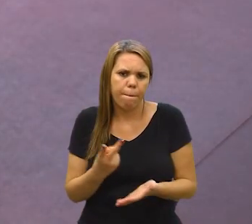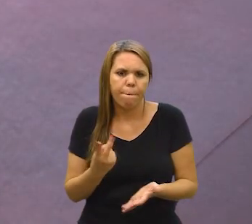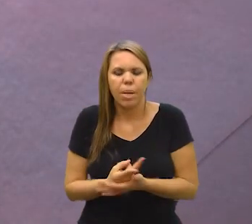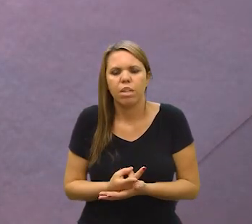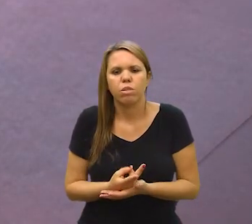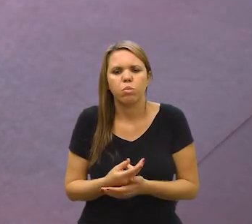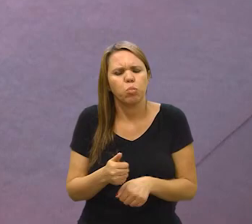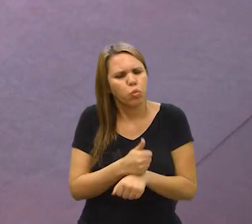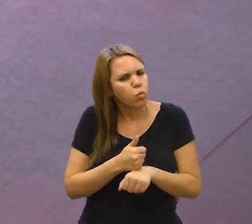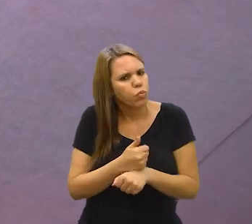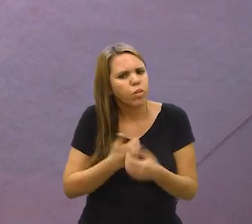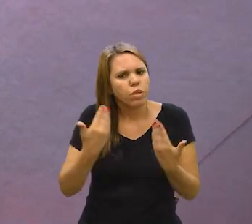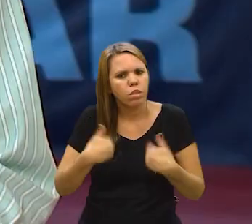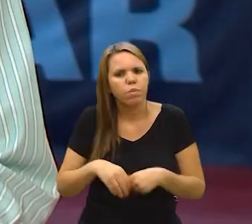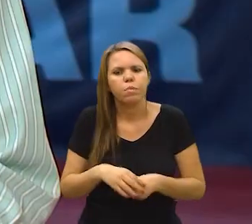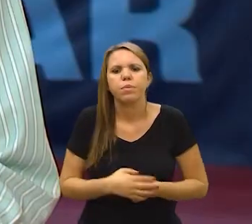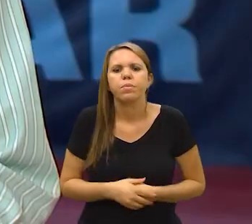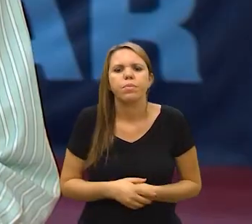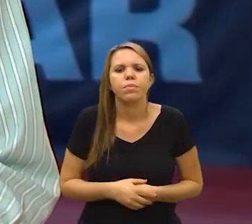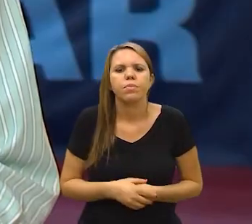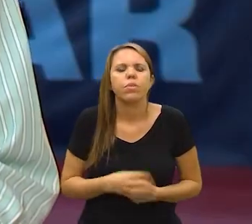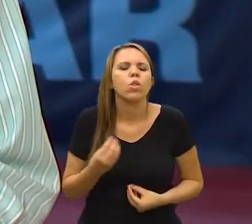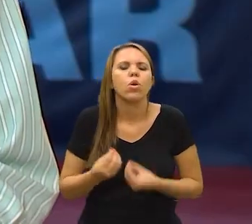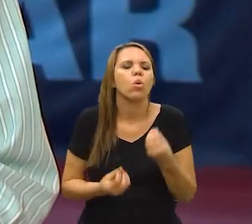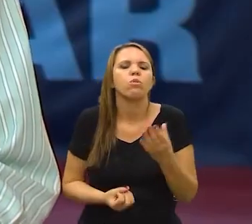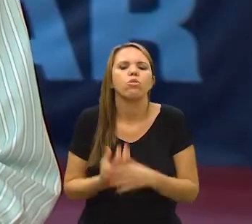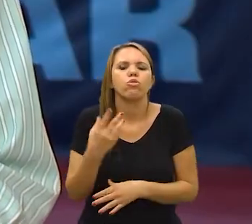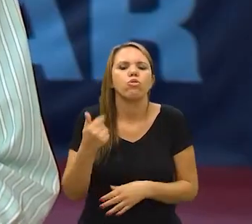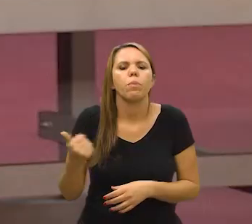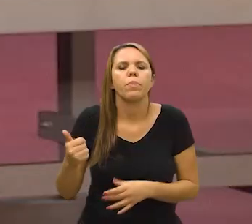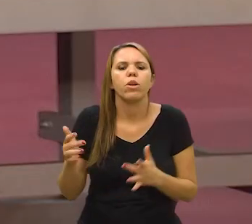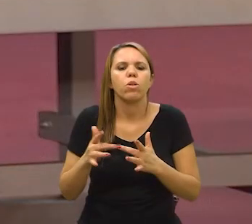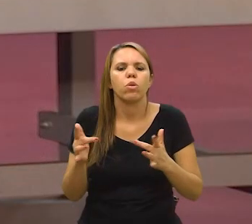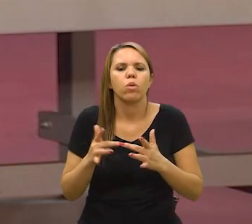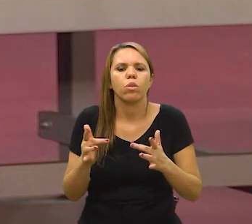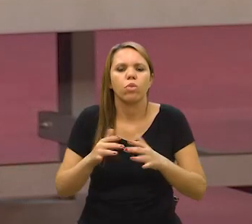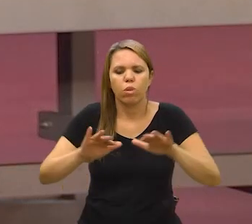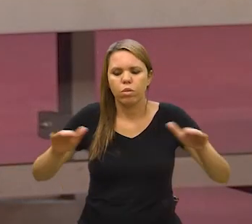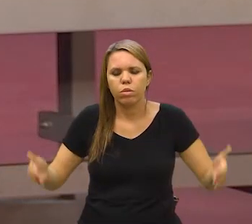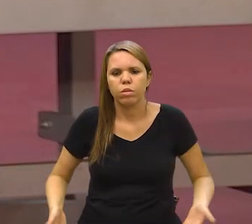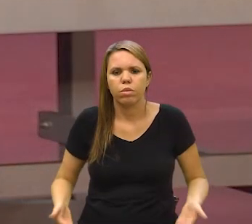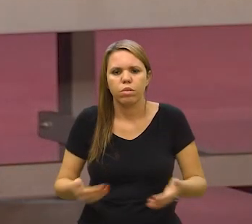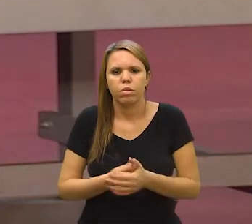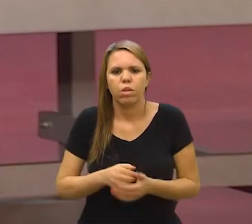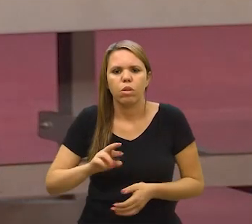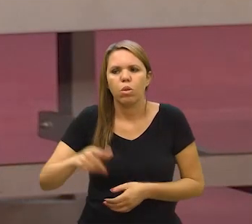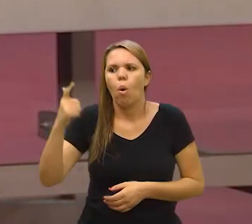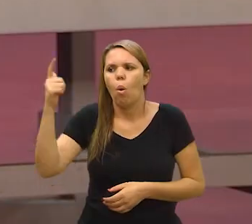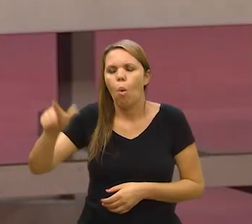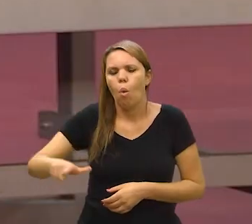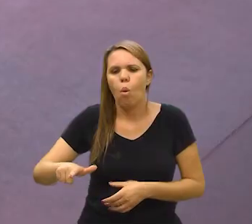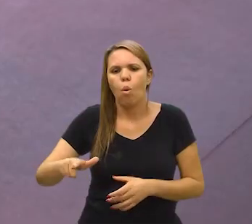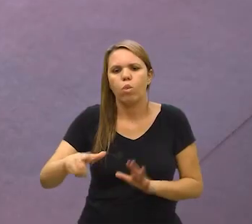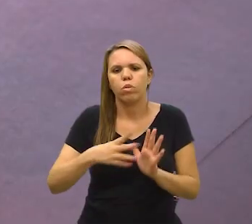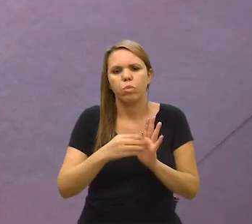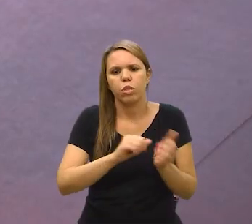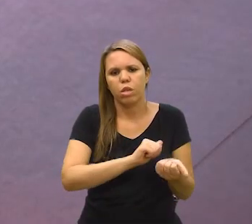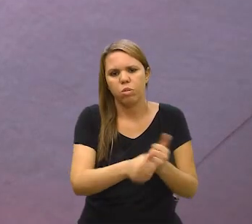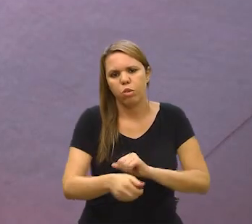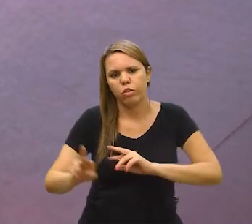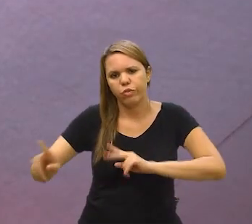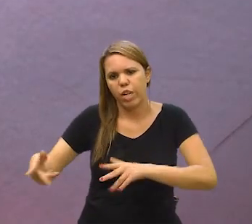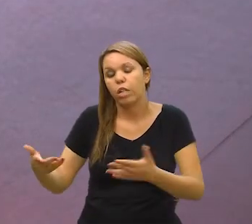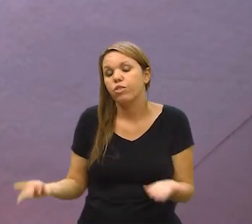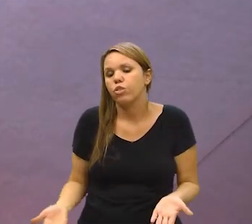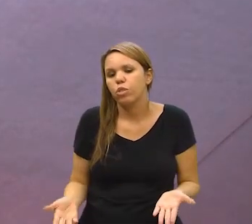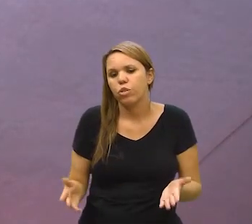como profissão para mim. E como é que surgiu esse primeiro contato no tênis de mesa e não em outra modalidade? Então,